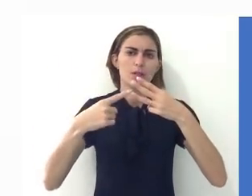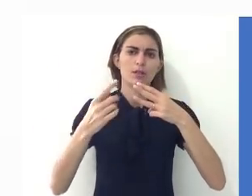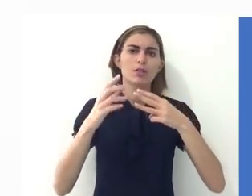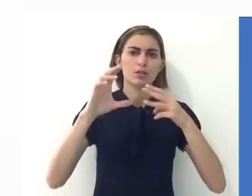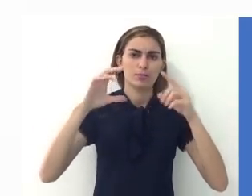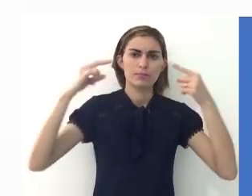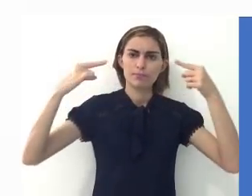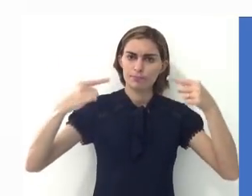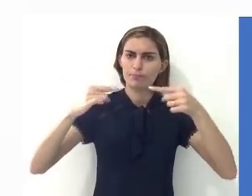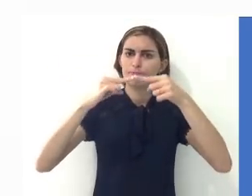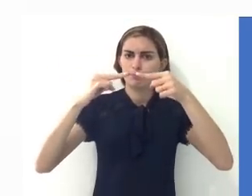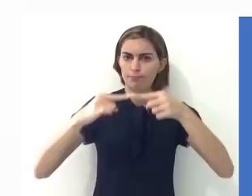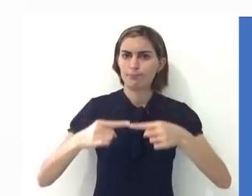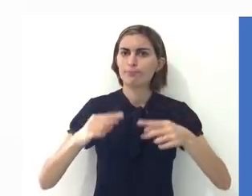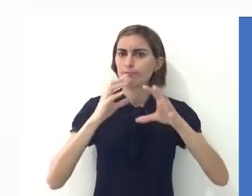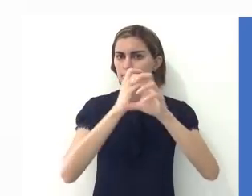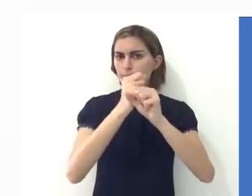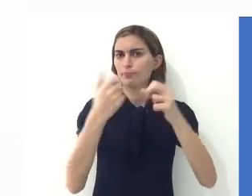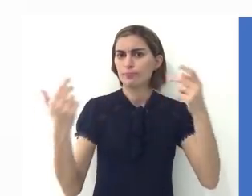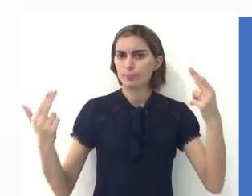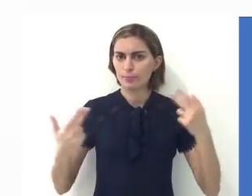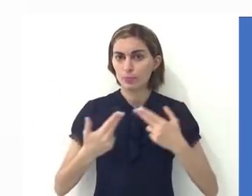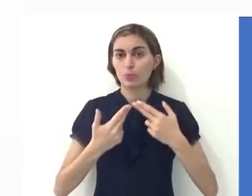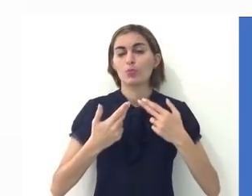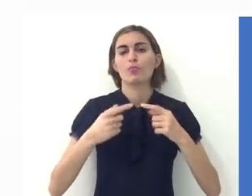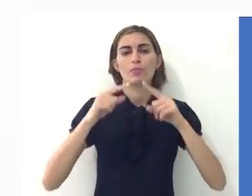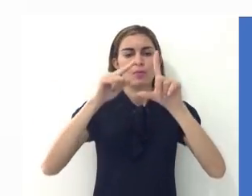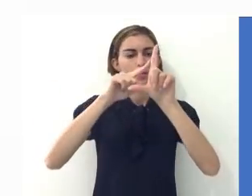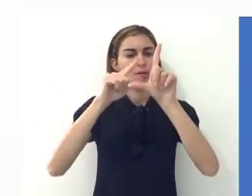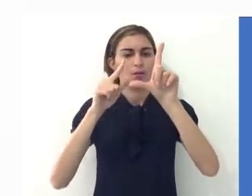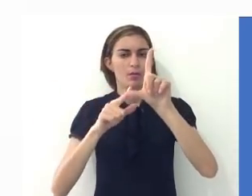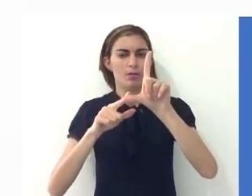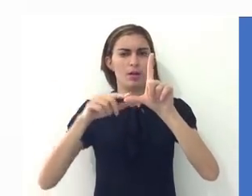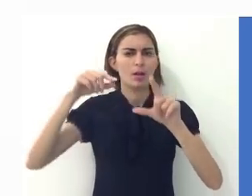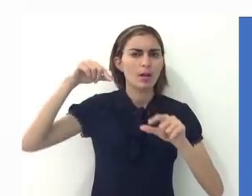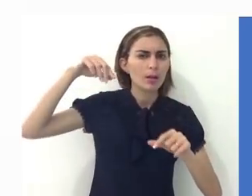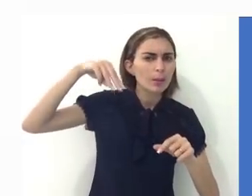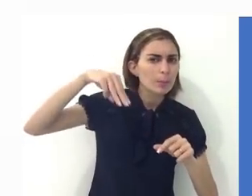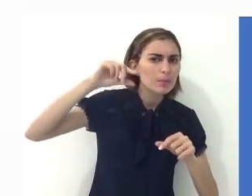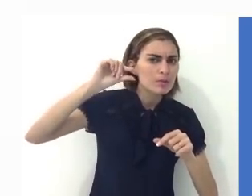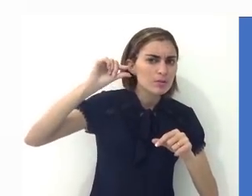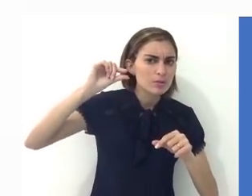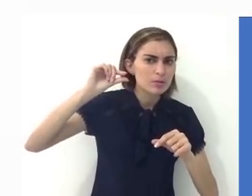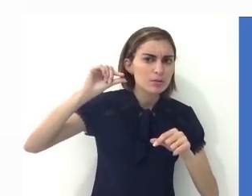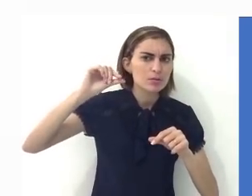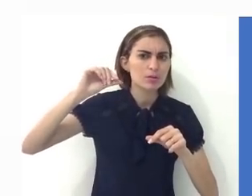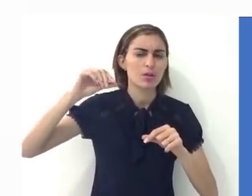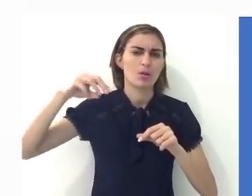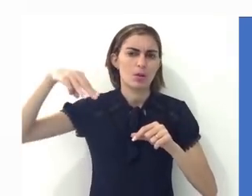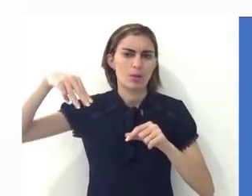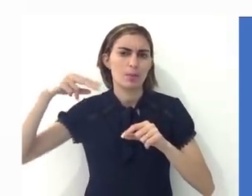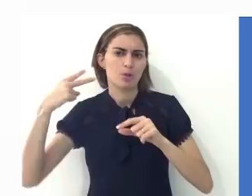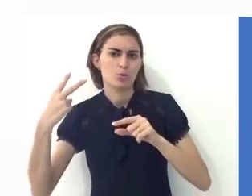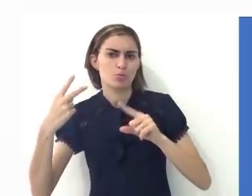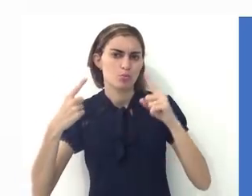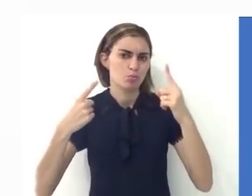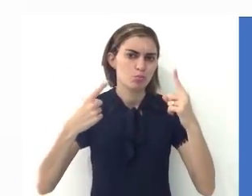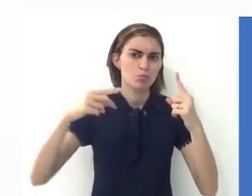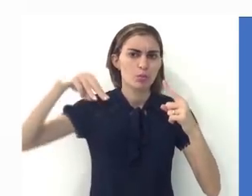são congruentes, tanto de um quanto para o outro. E esse ângulo Mzinho 1 e Mzinho